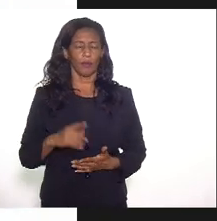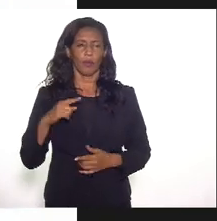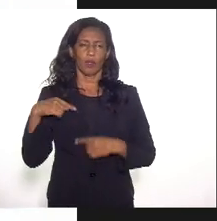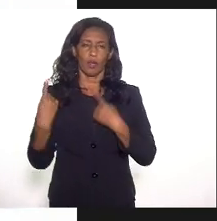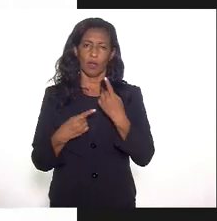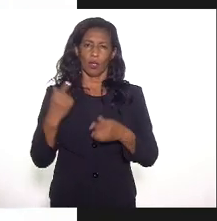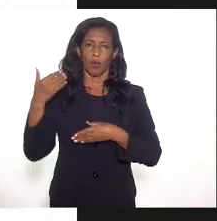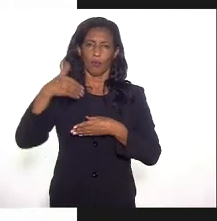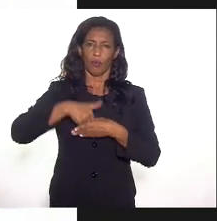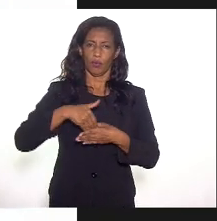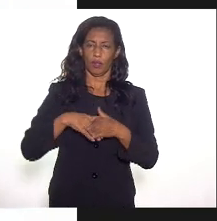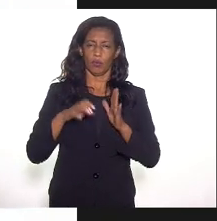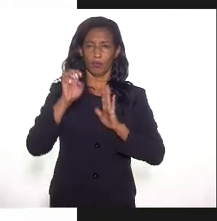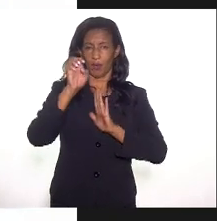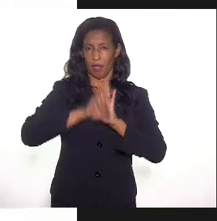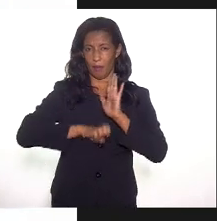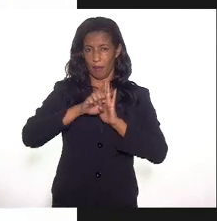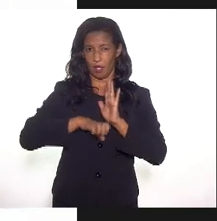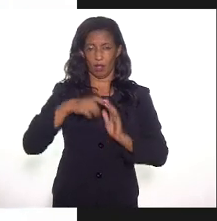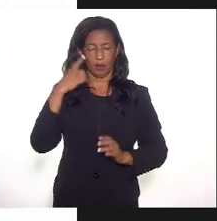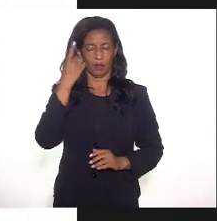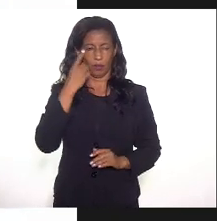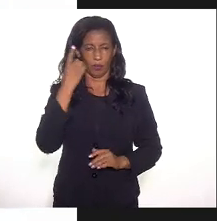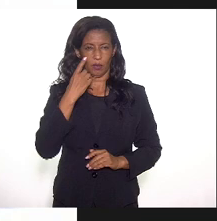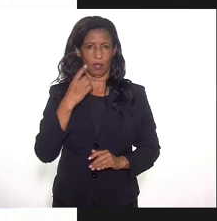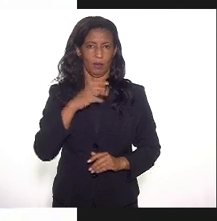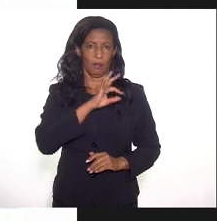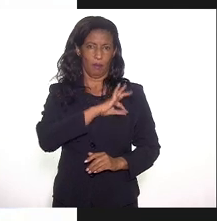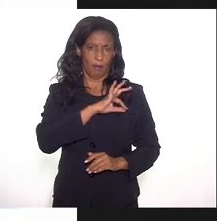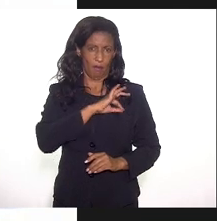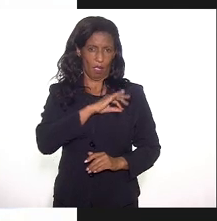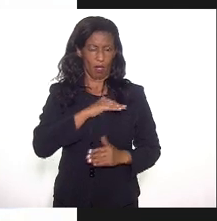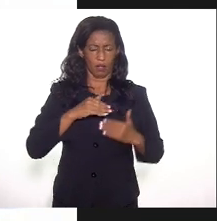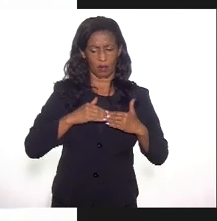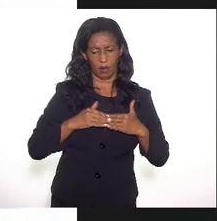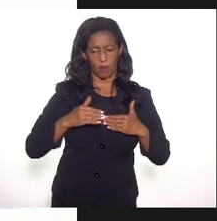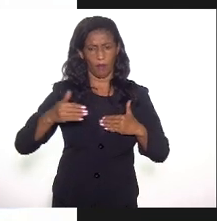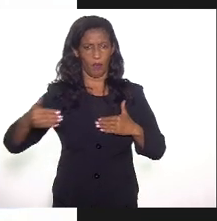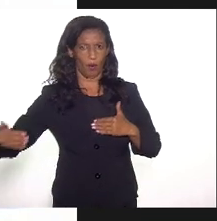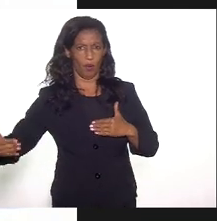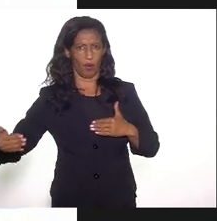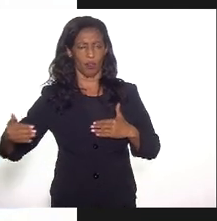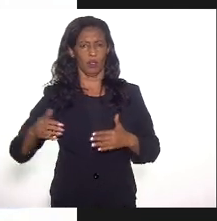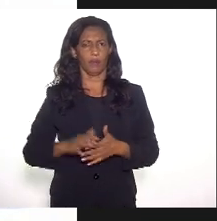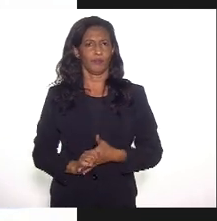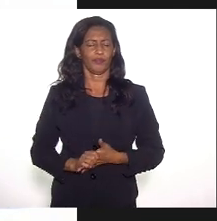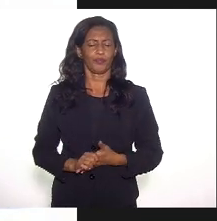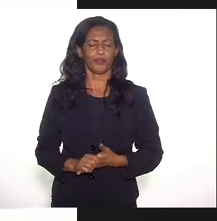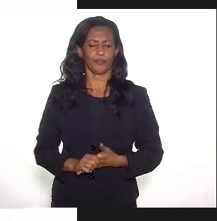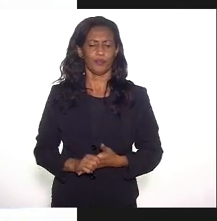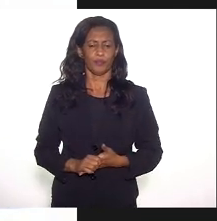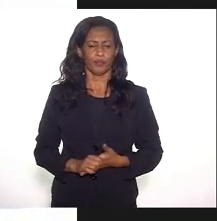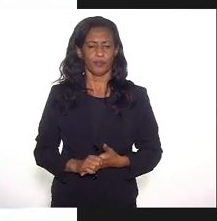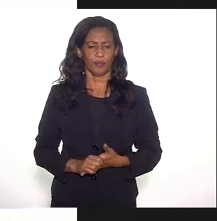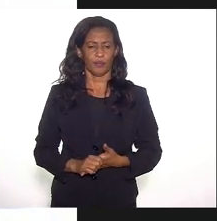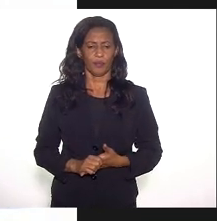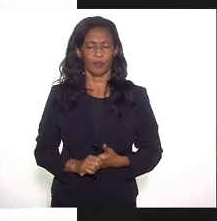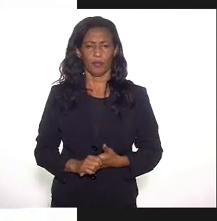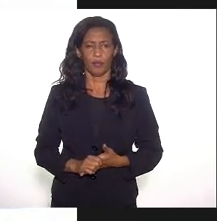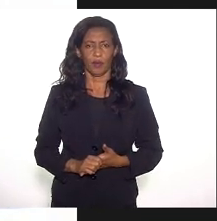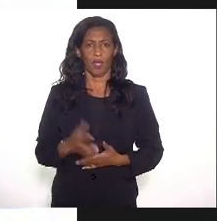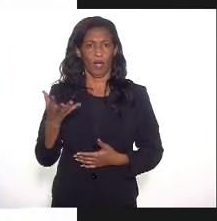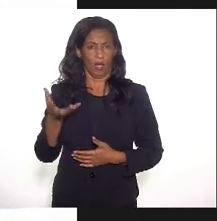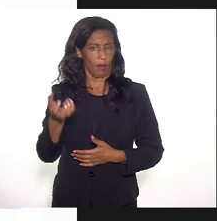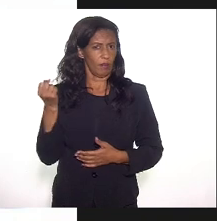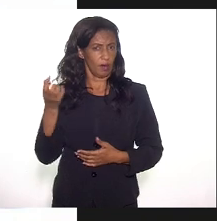no projeto da deputada Marta Rocha que prorroga de forma vitalícia, porque é uma coisa